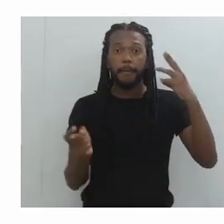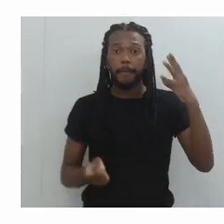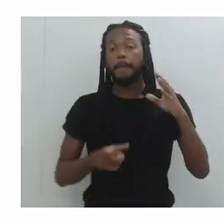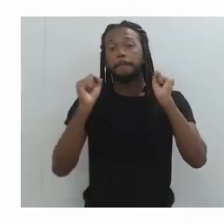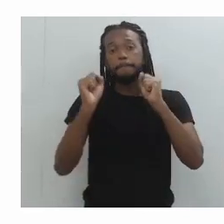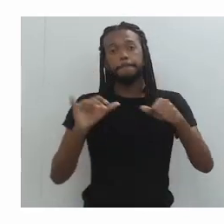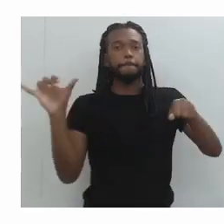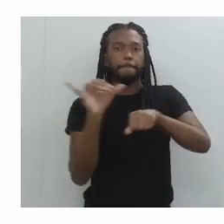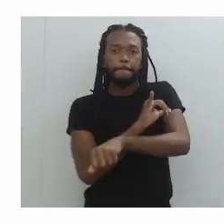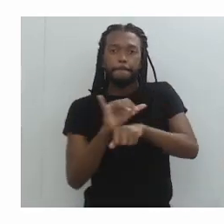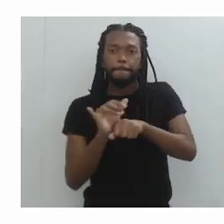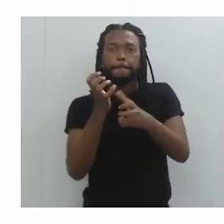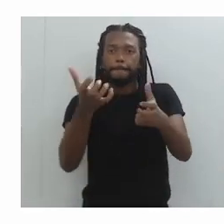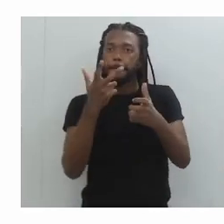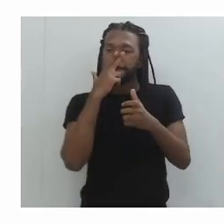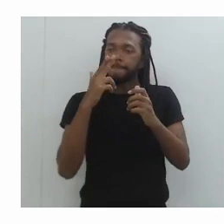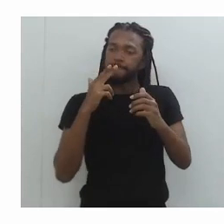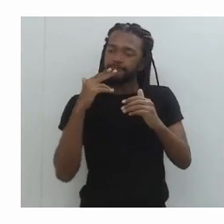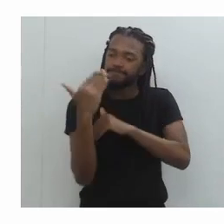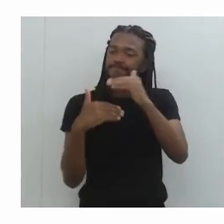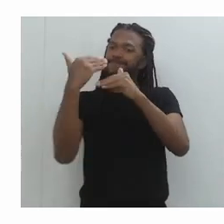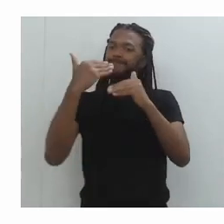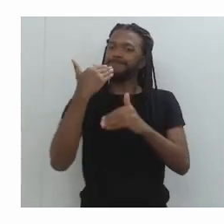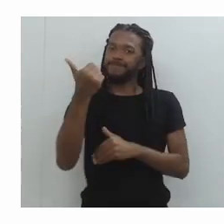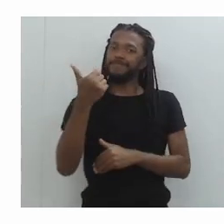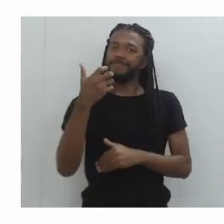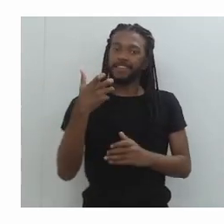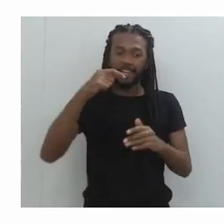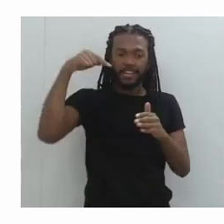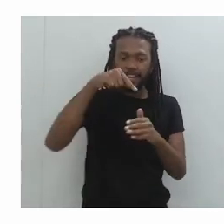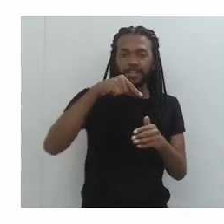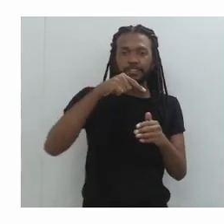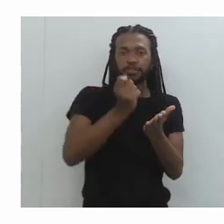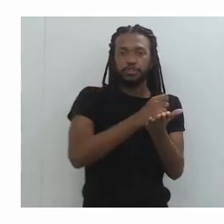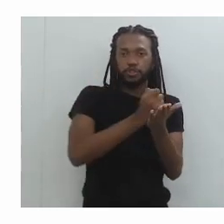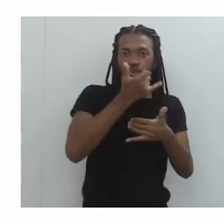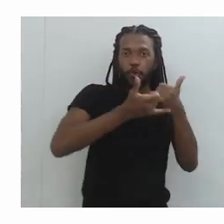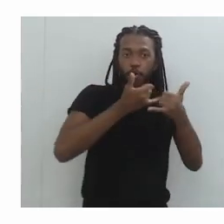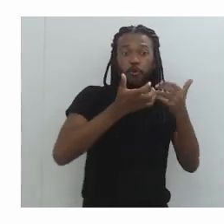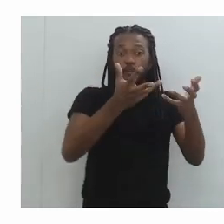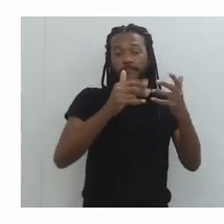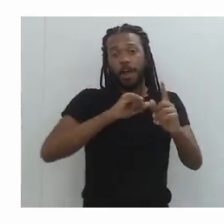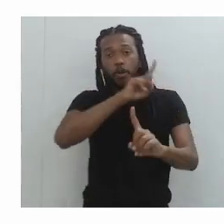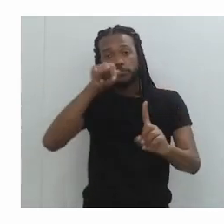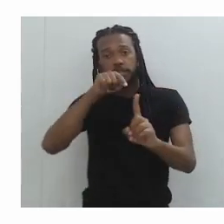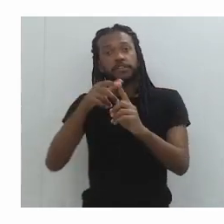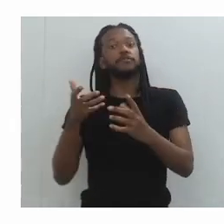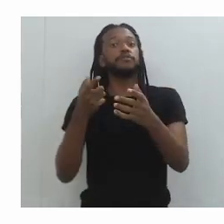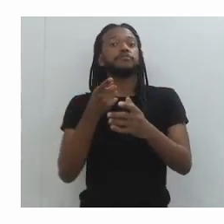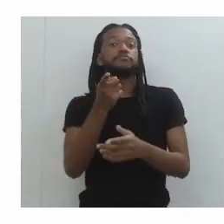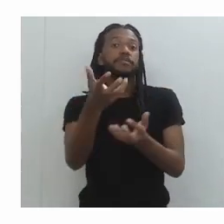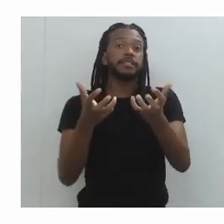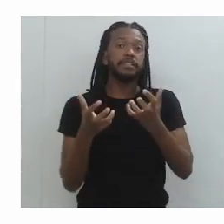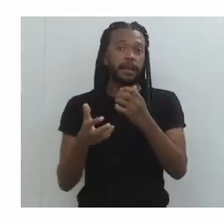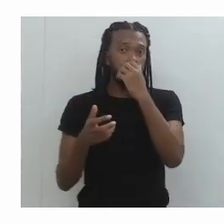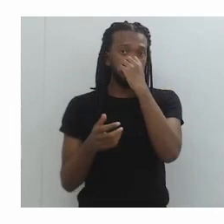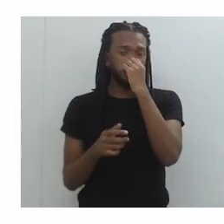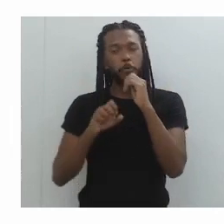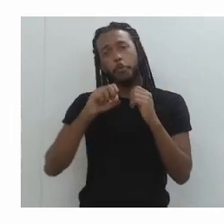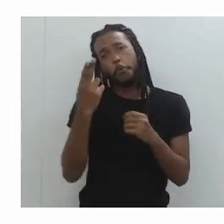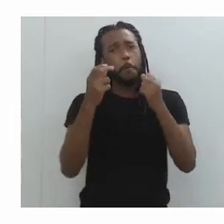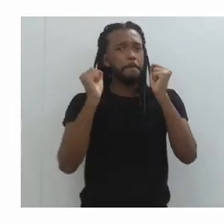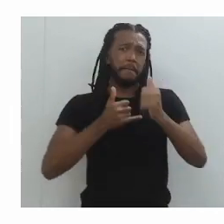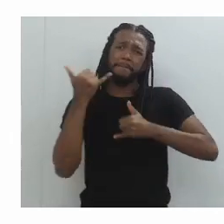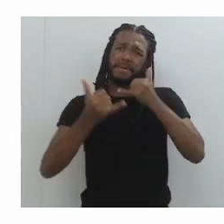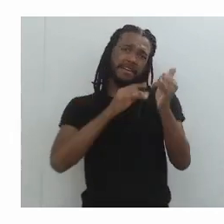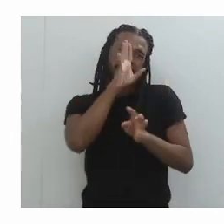várias estratégias para atender através do jogo o objetivo que você quer. Ou você pode só brincar,